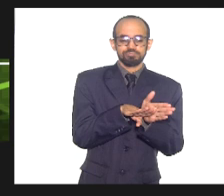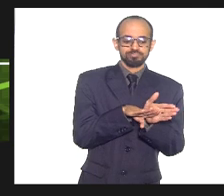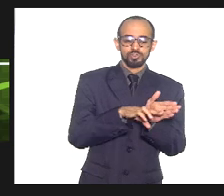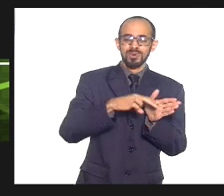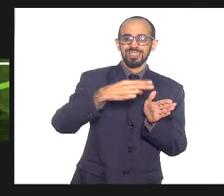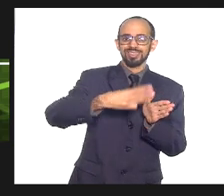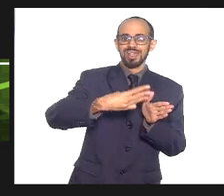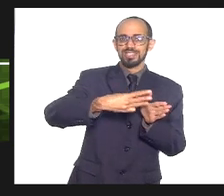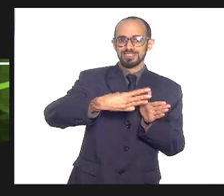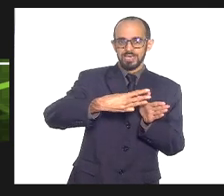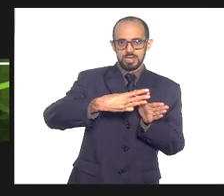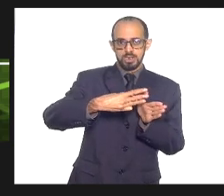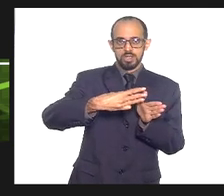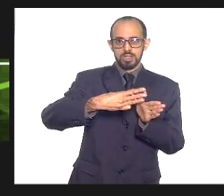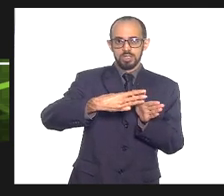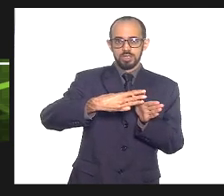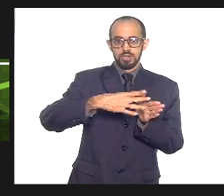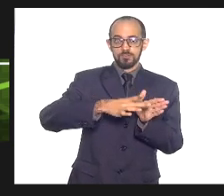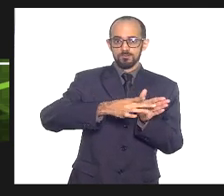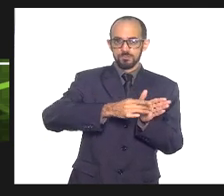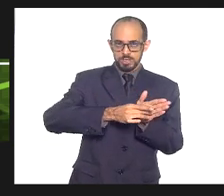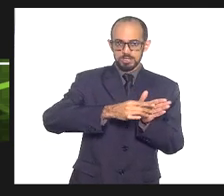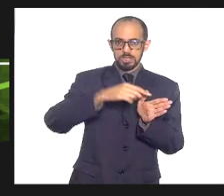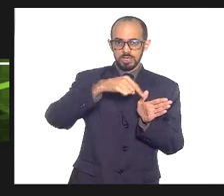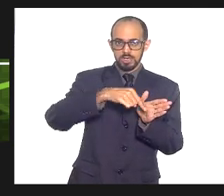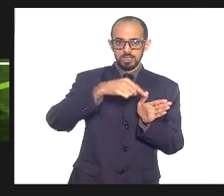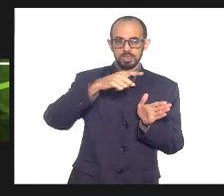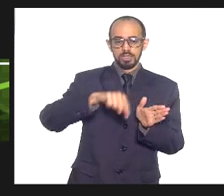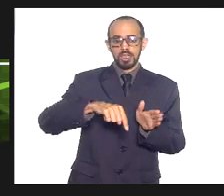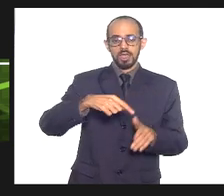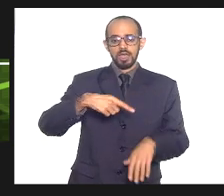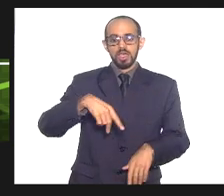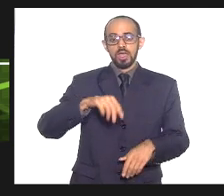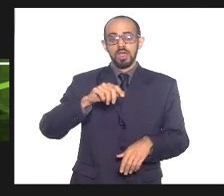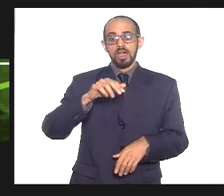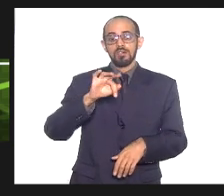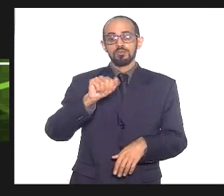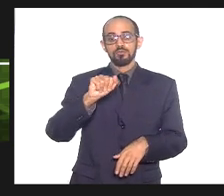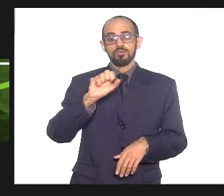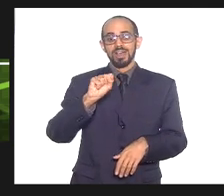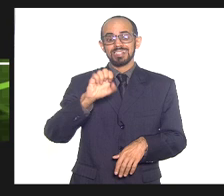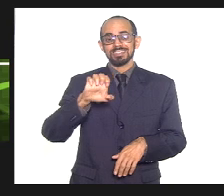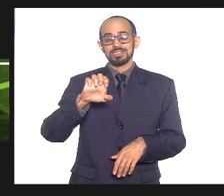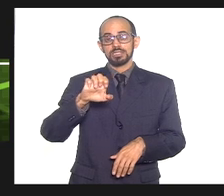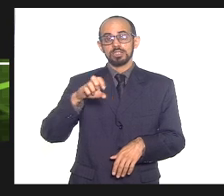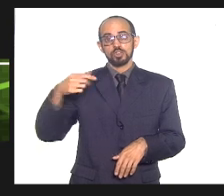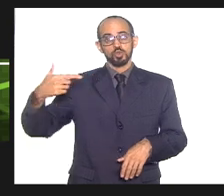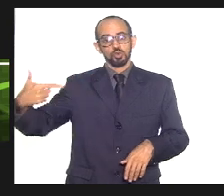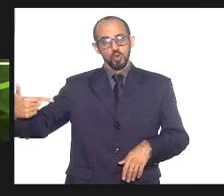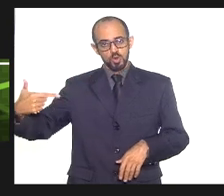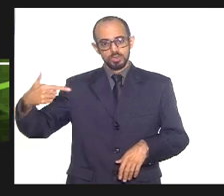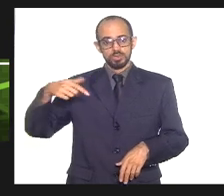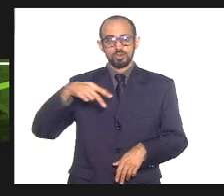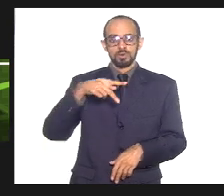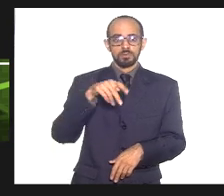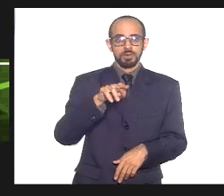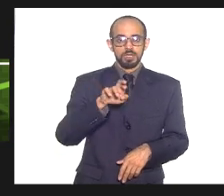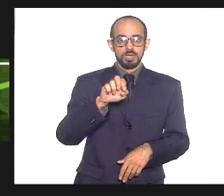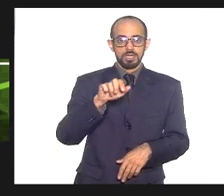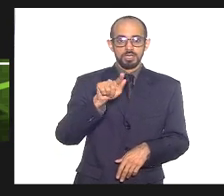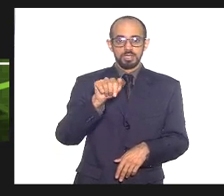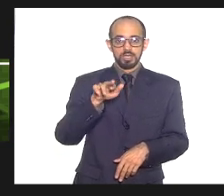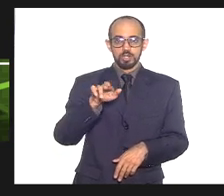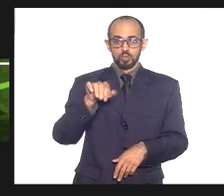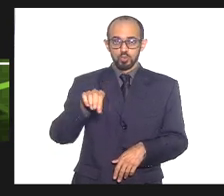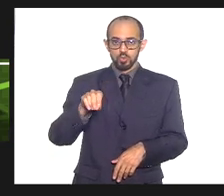fixa. Este é o projeto conhecido como Peregrino Fase 2. O projeto Peregrino Fase 2 contou com investimento total